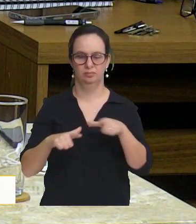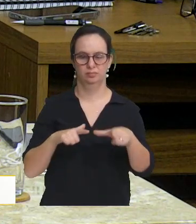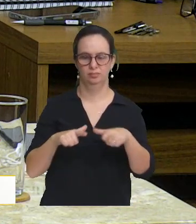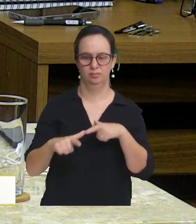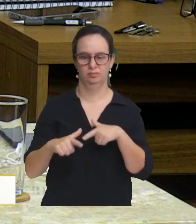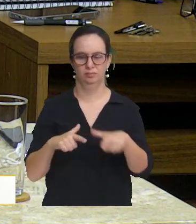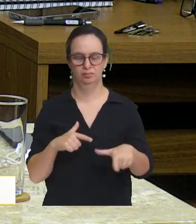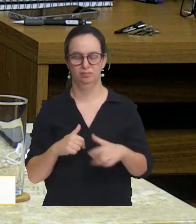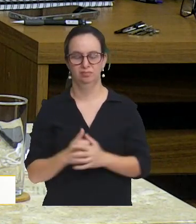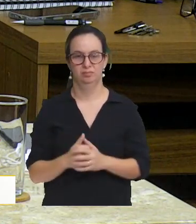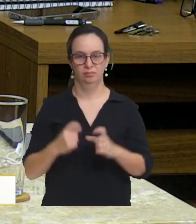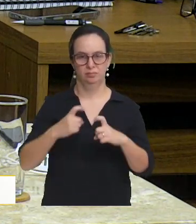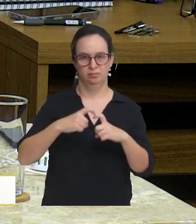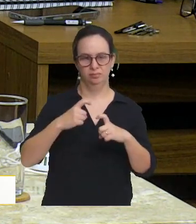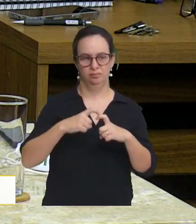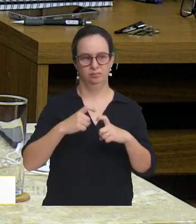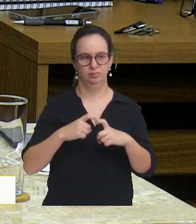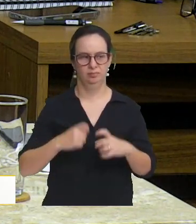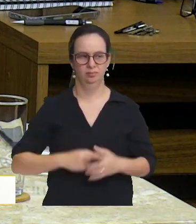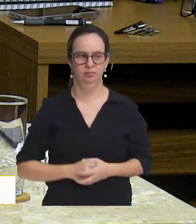pelo seu trabalho na medicina e também